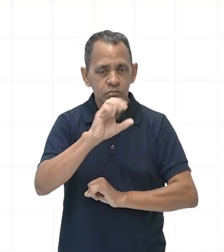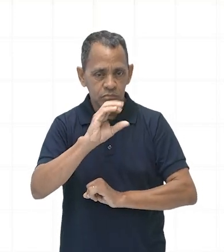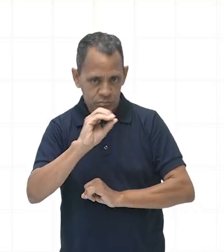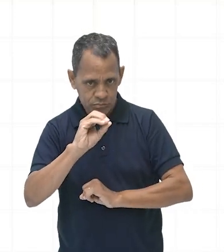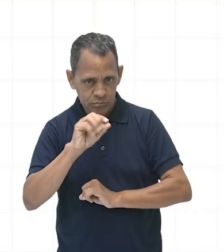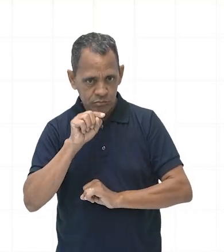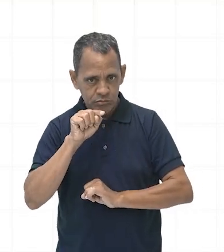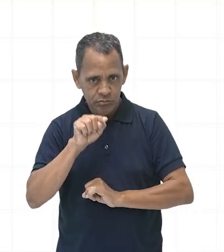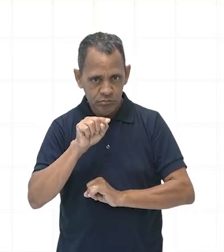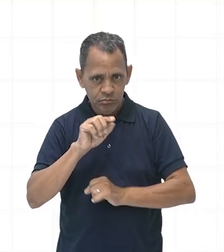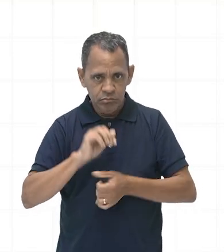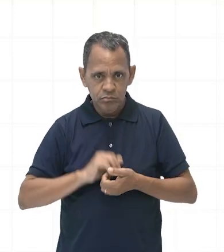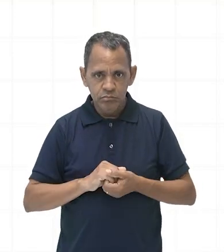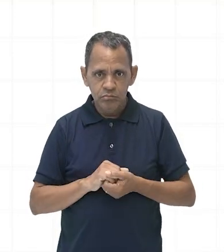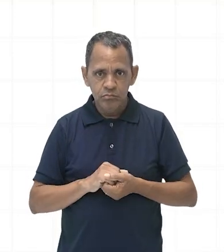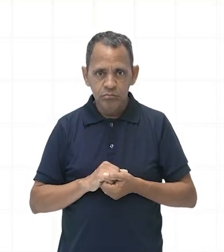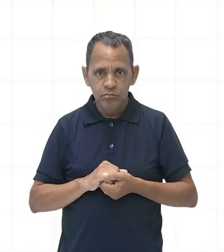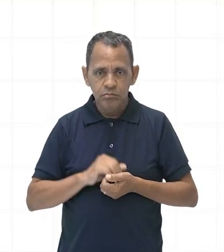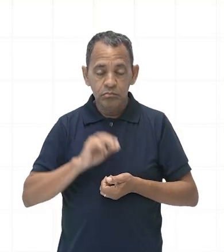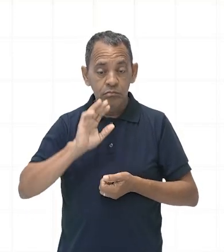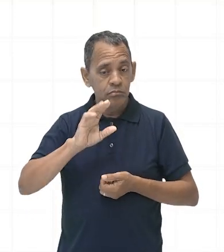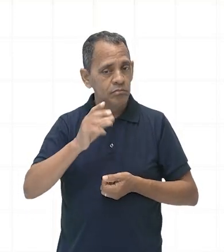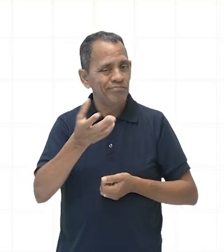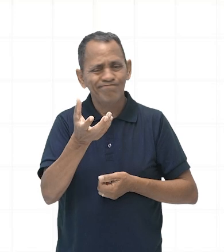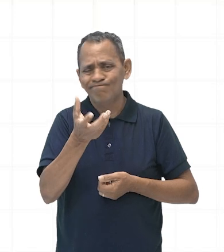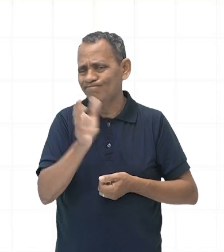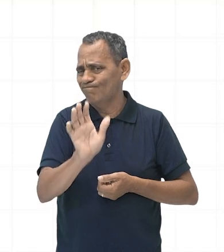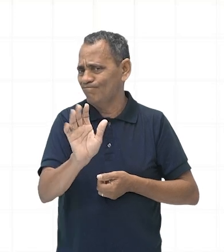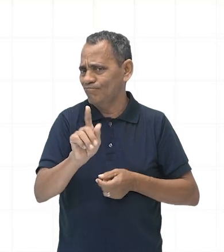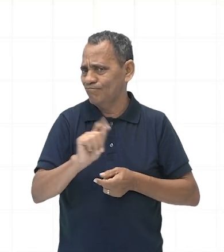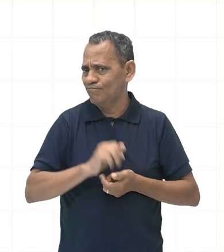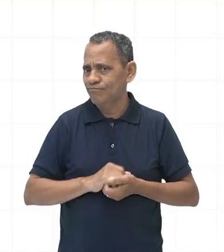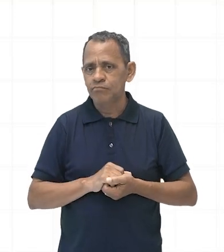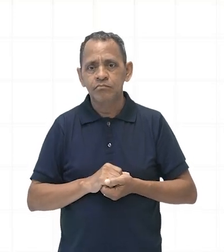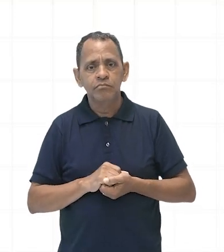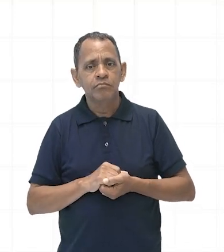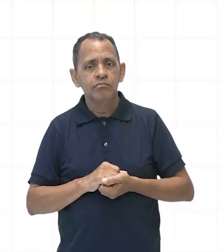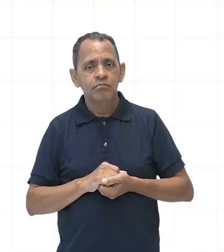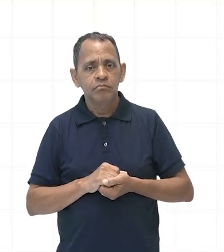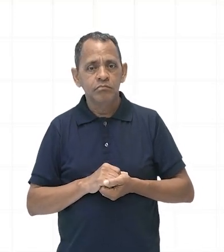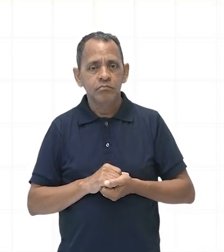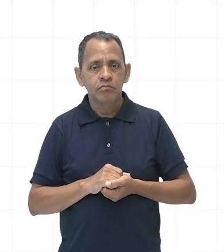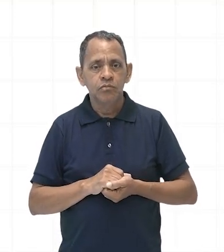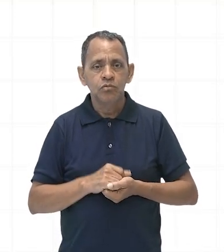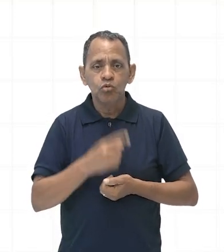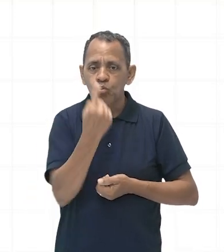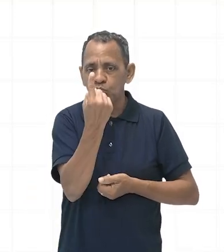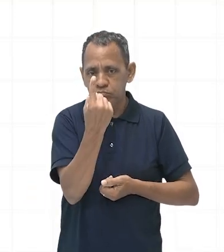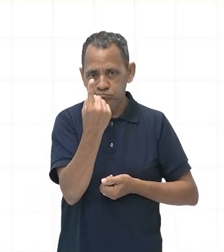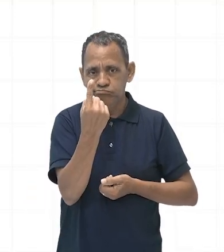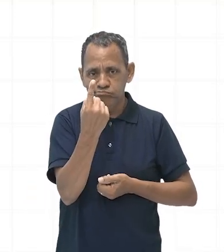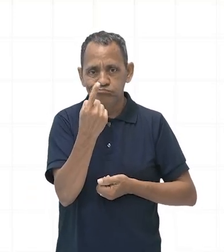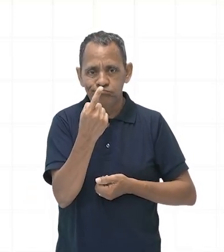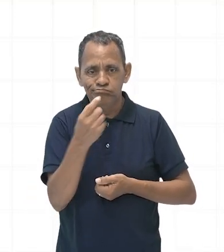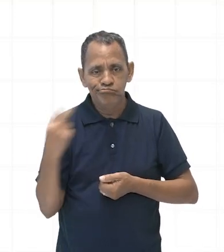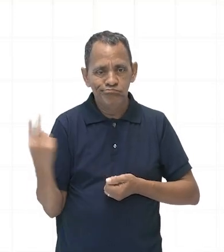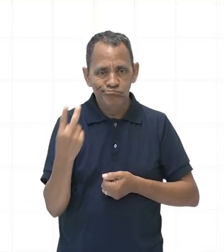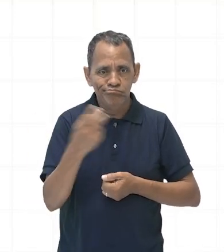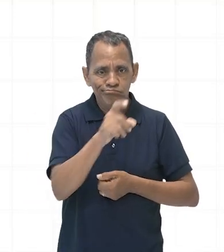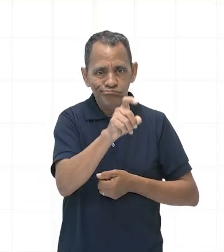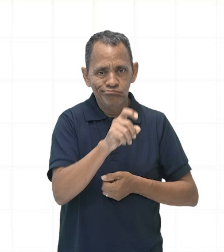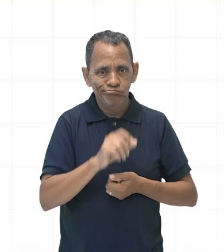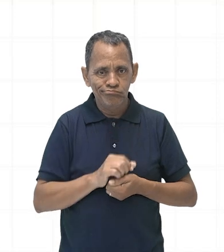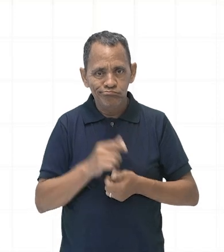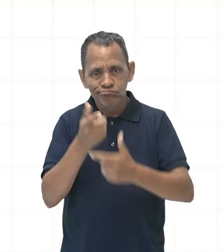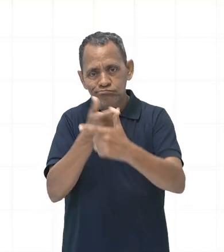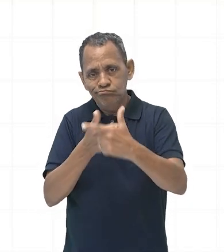480.000, só que eu não quero 600 vezes, eu quero saber apenas um valor de x. Então, fazendo essa divisão, nós vamos ter